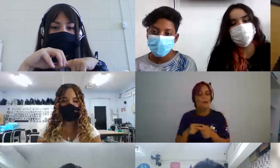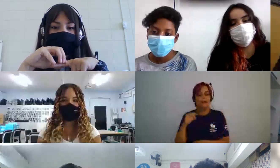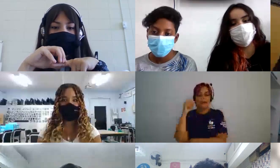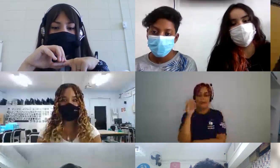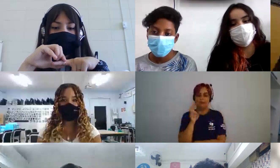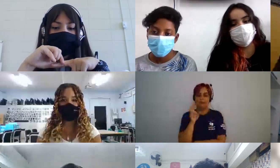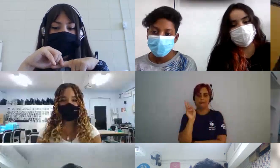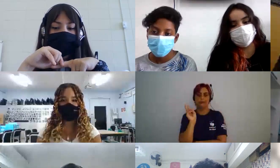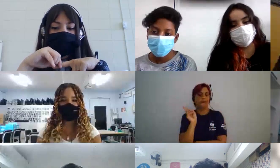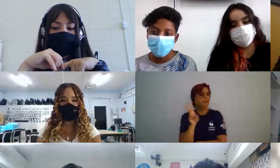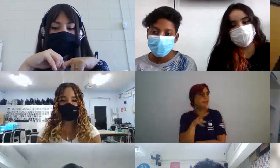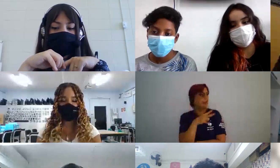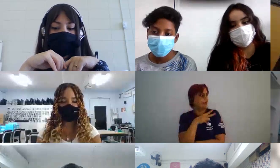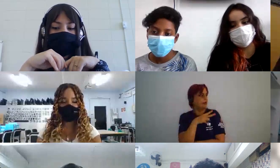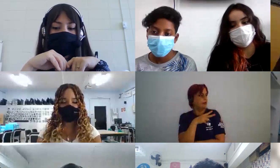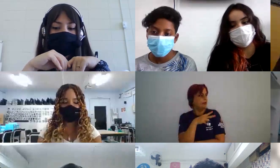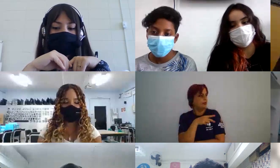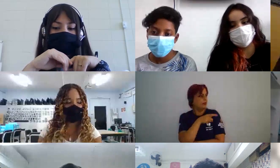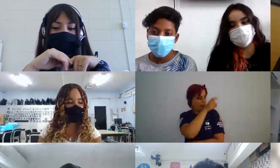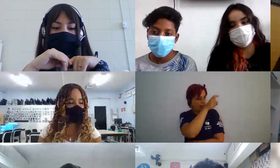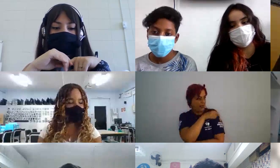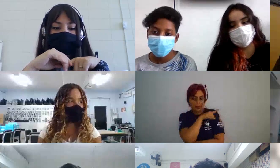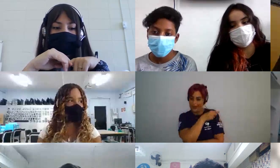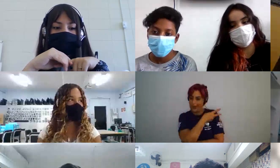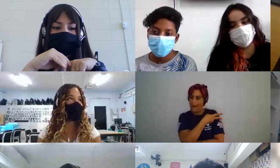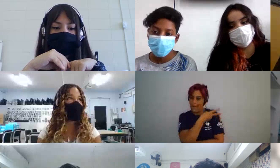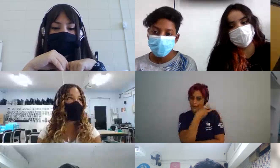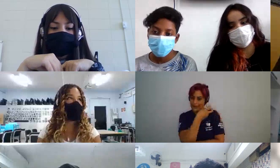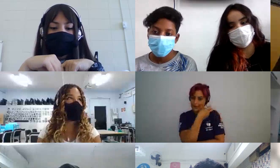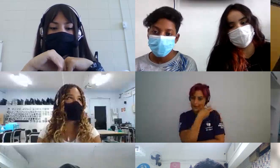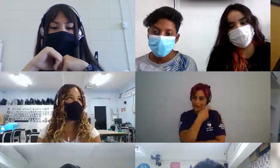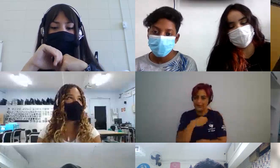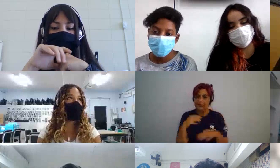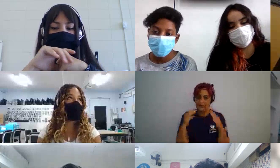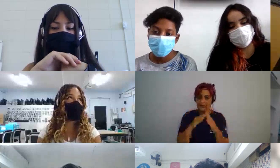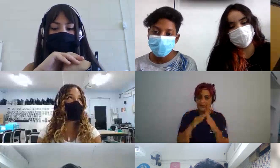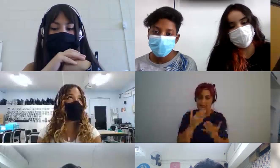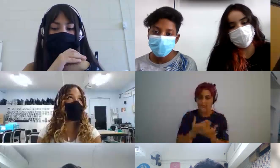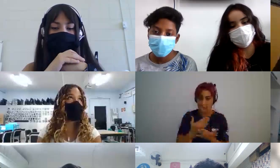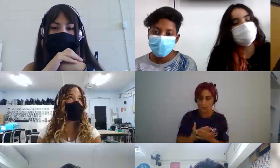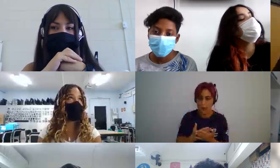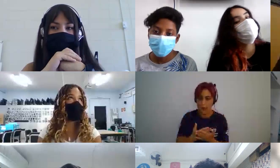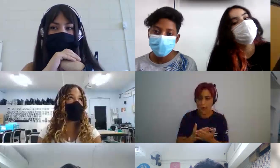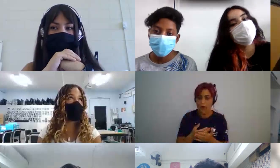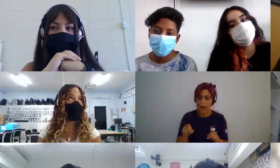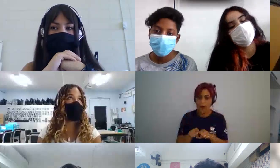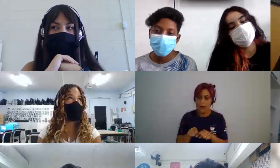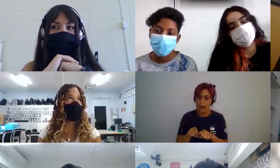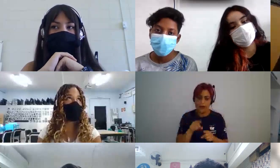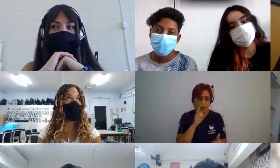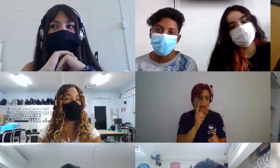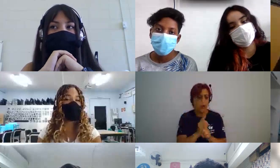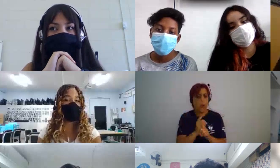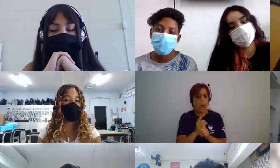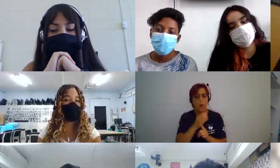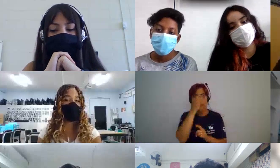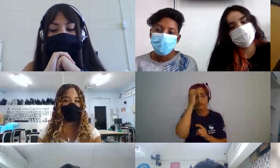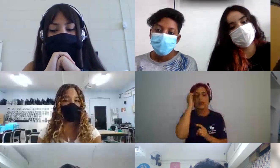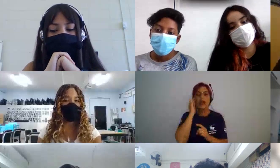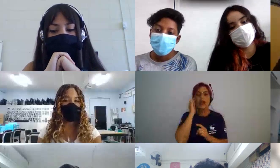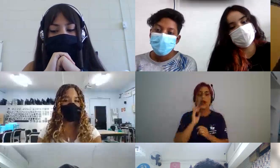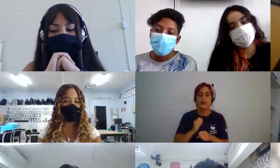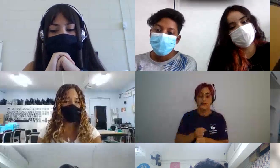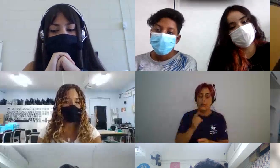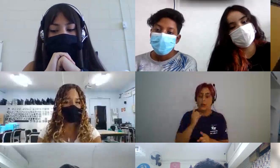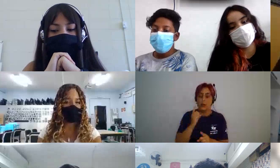deve encontrar no teu bairro. Você deve encontrar na tua escola, talvez. Você deve encontrar na tua paróquia, onde você